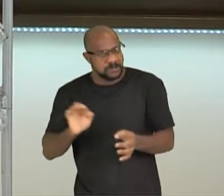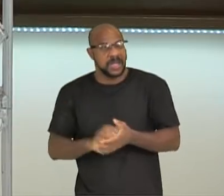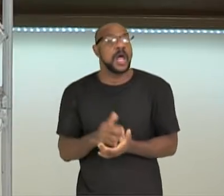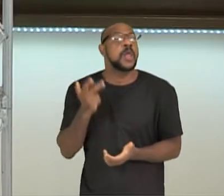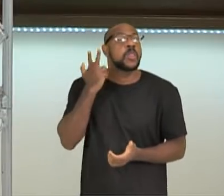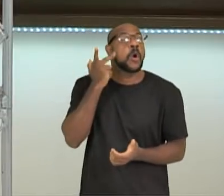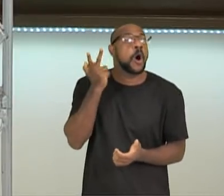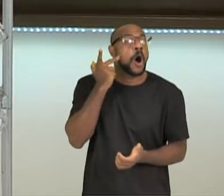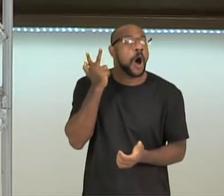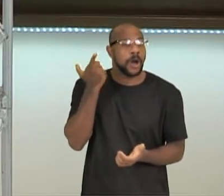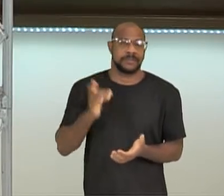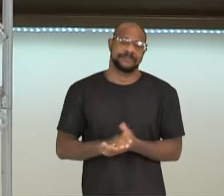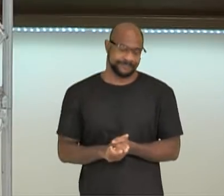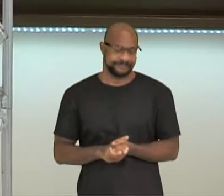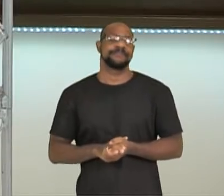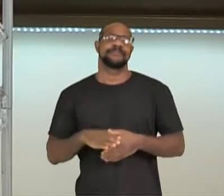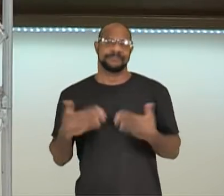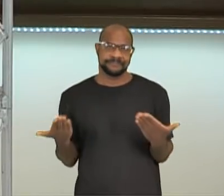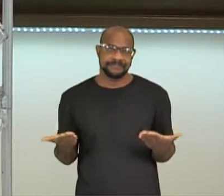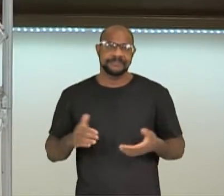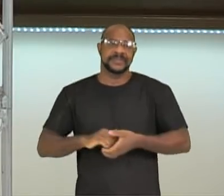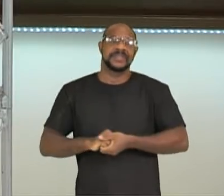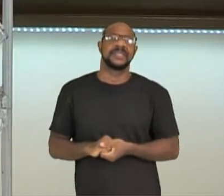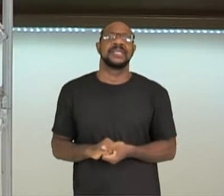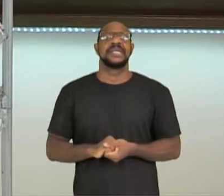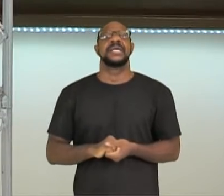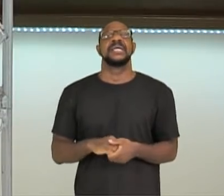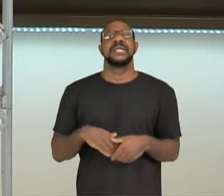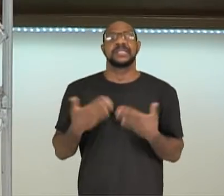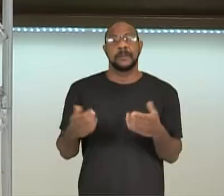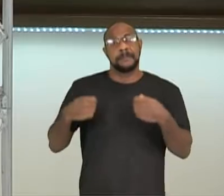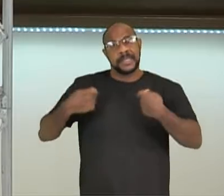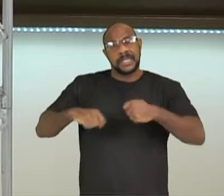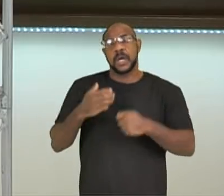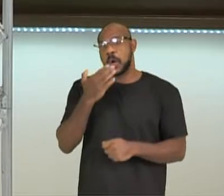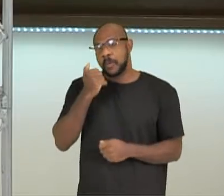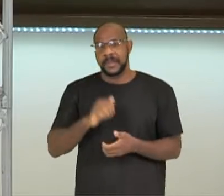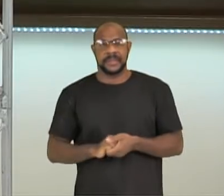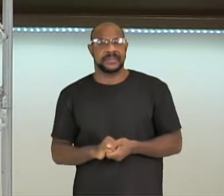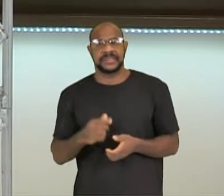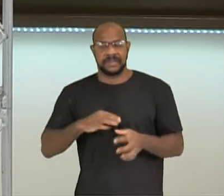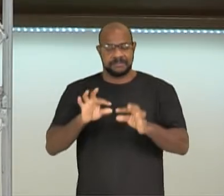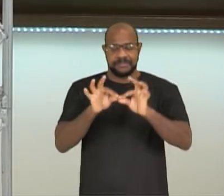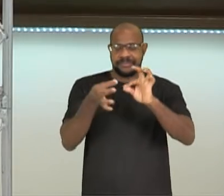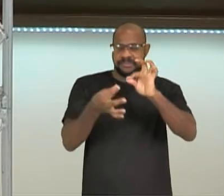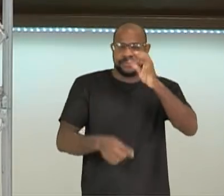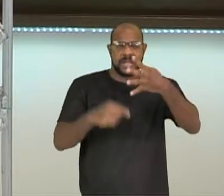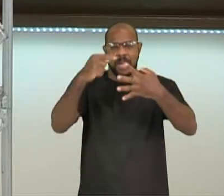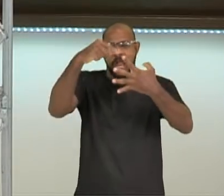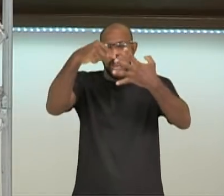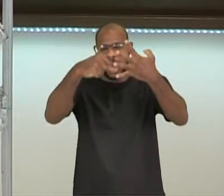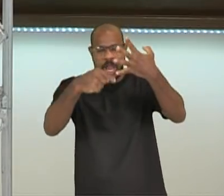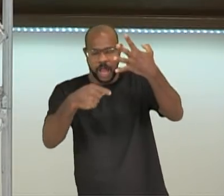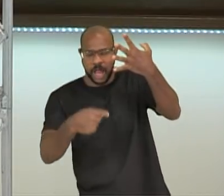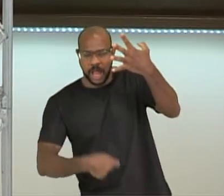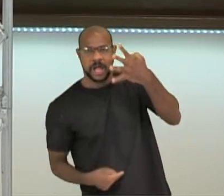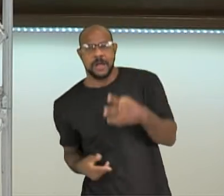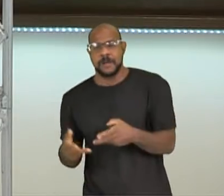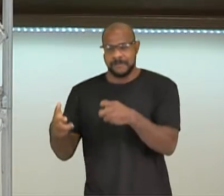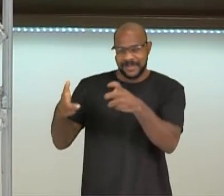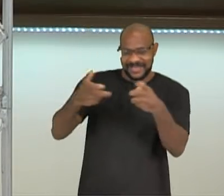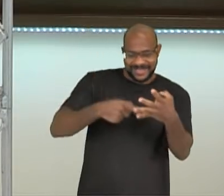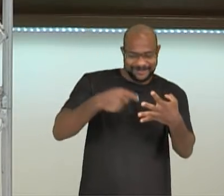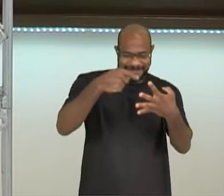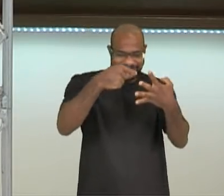menos industrializados, que tem menos conservantes, aromatizantes e aquela lista infinita que a gente percebe no rótulo